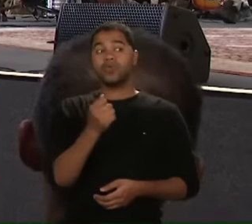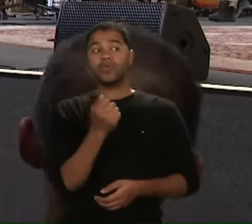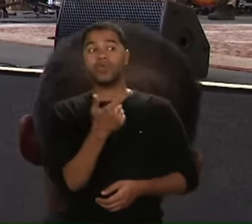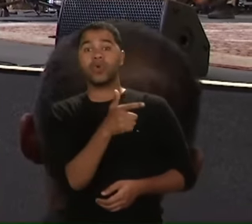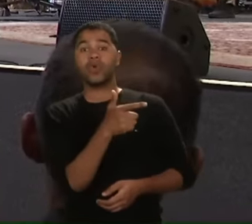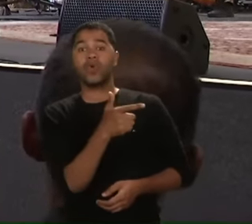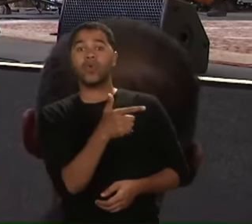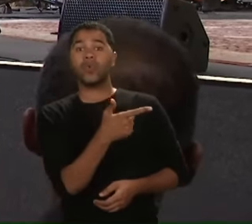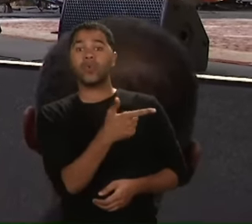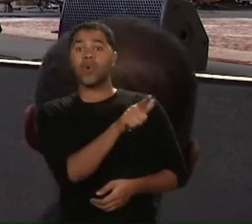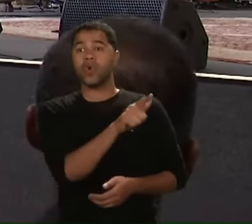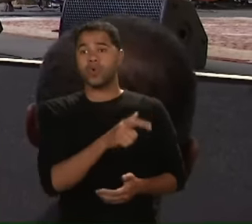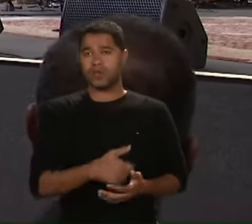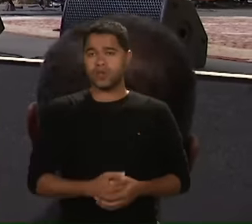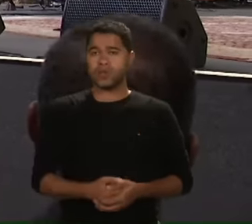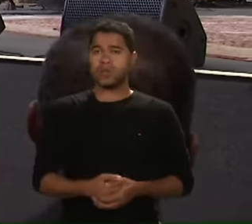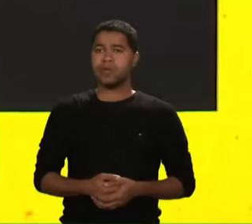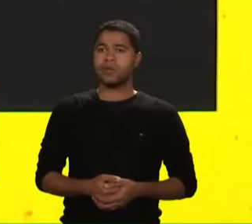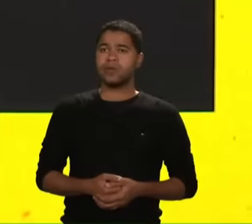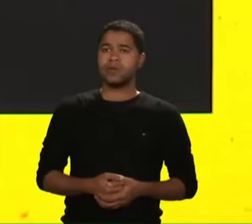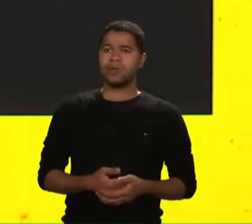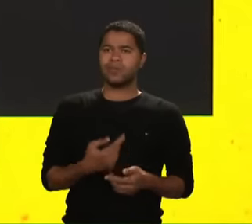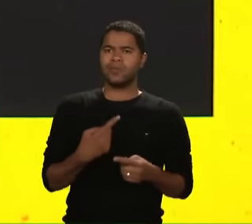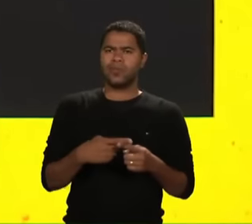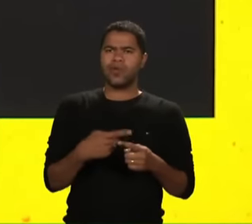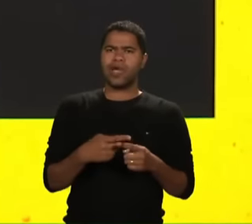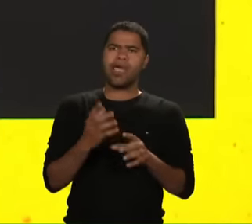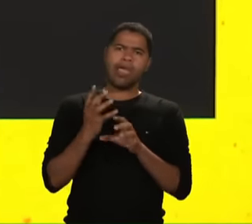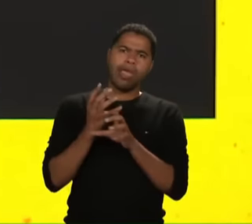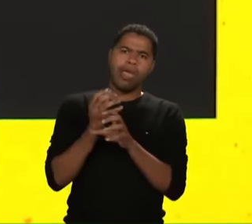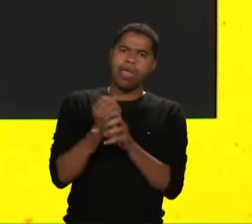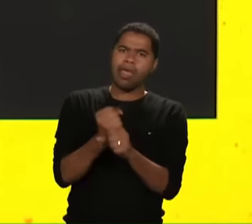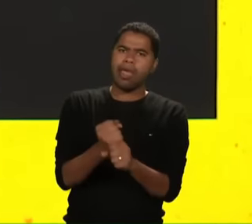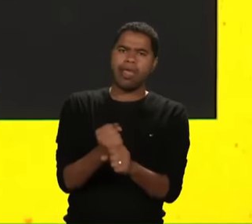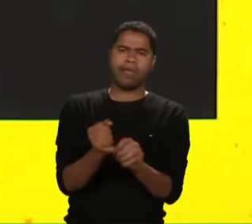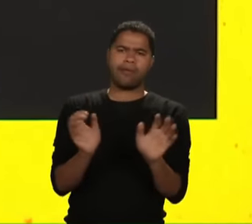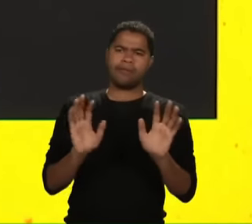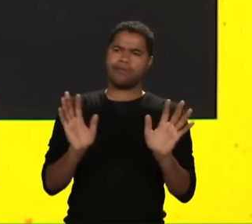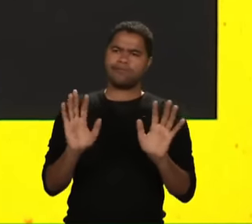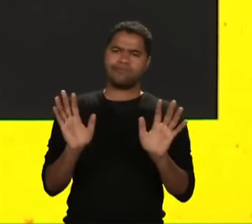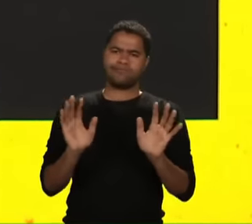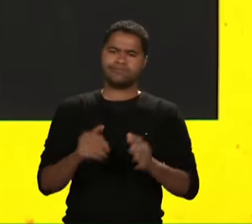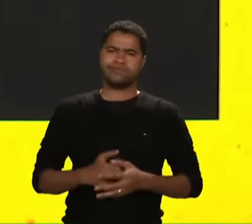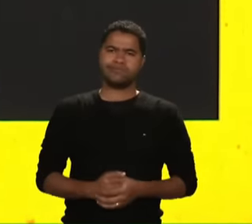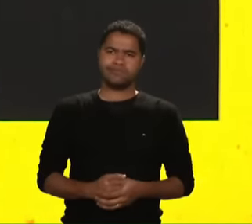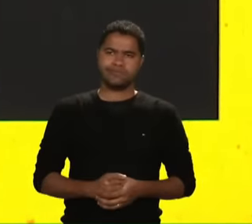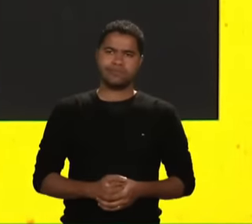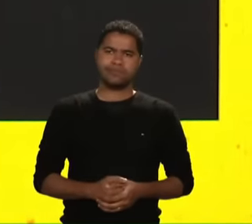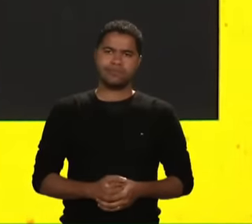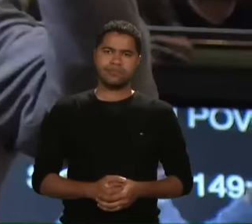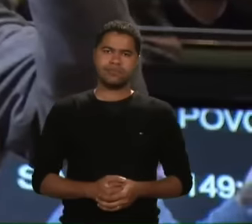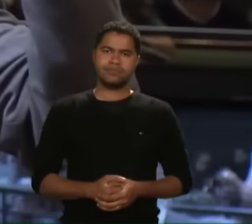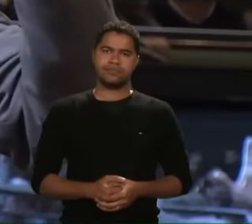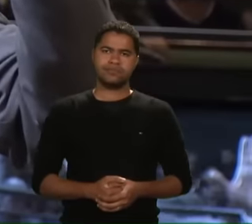outro. Porque Deus não mede, não é quanto damos, é quanto sobra.